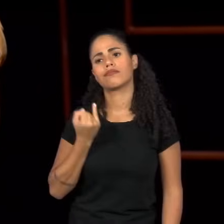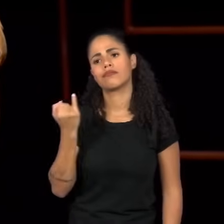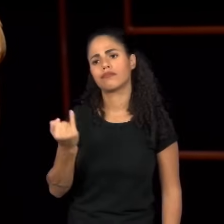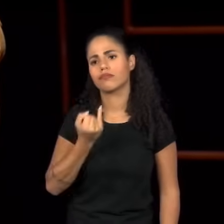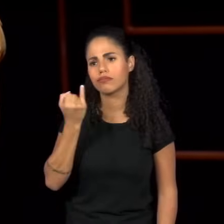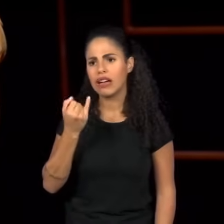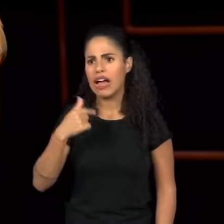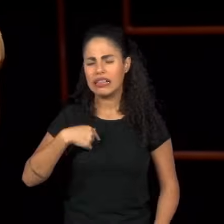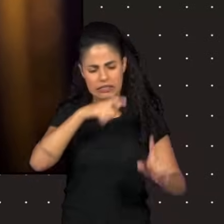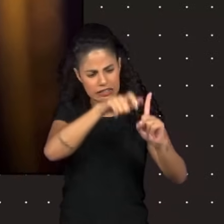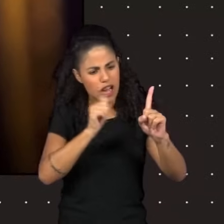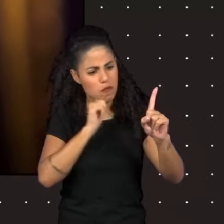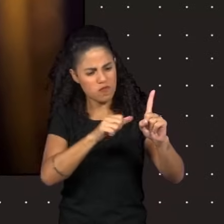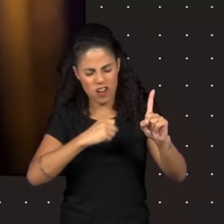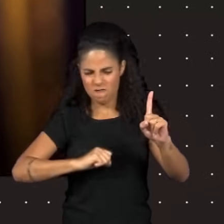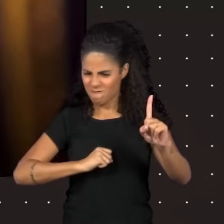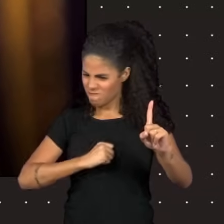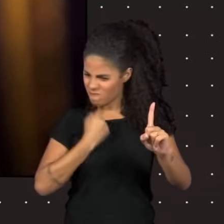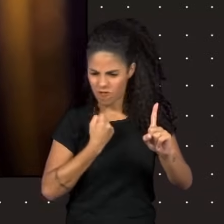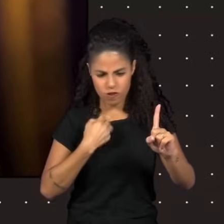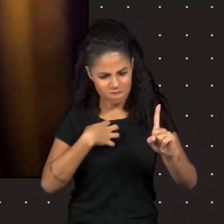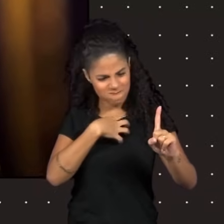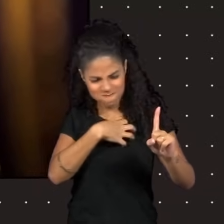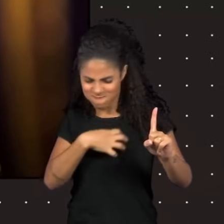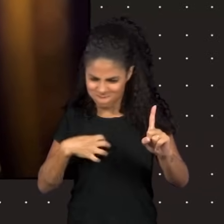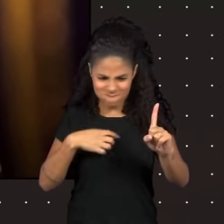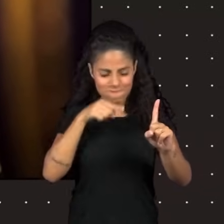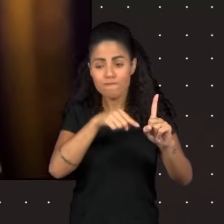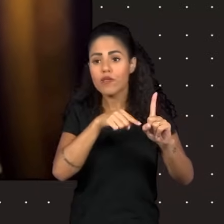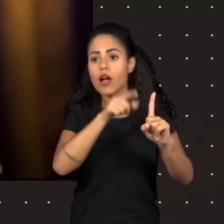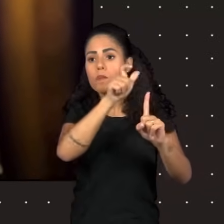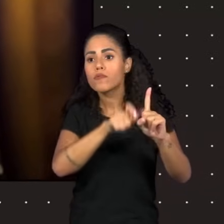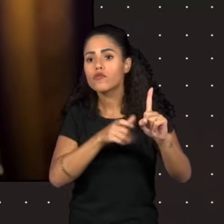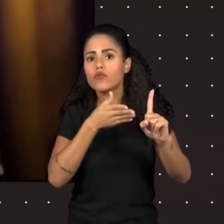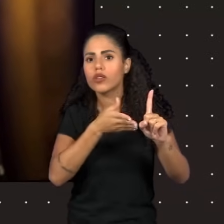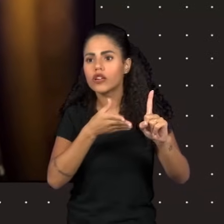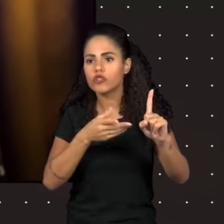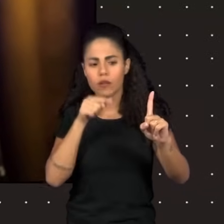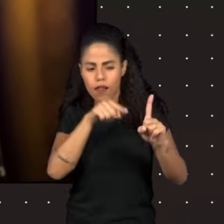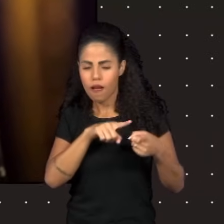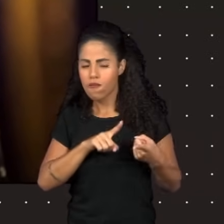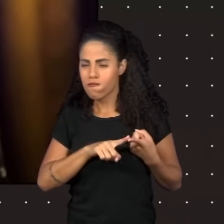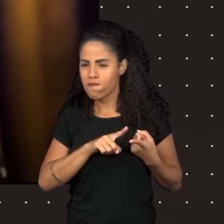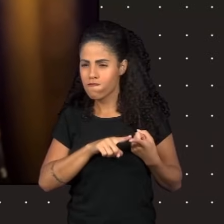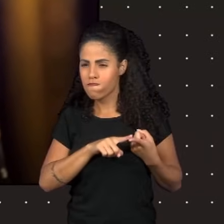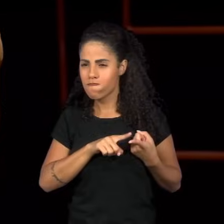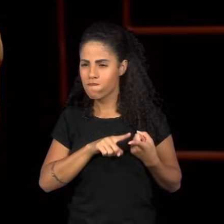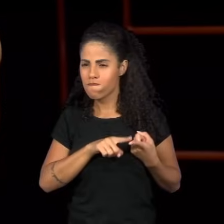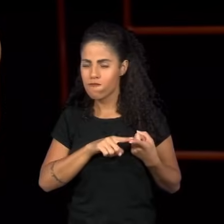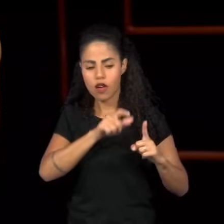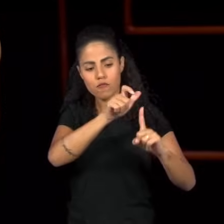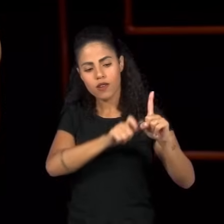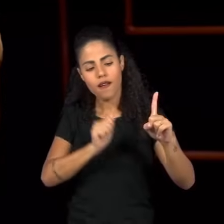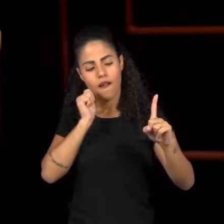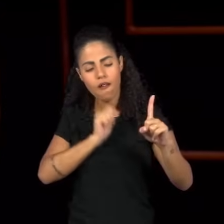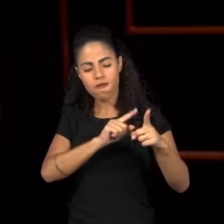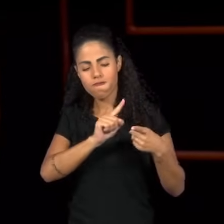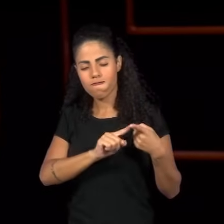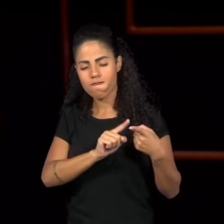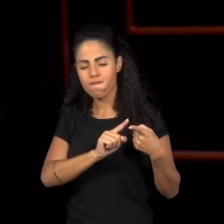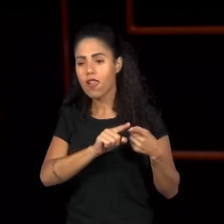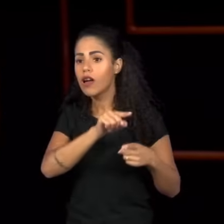de ódios, de ressentimentos, que eu acho importante essa vilã, né? Era praticamente uma vilã, para as